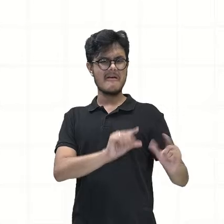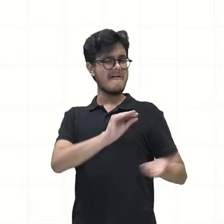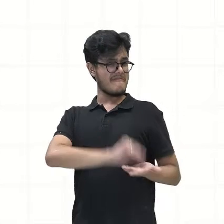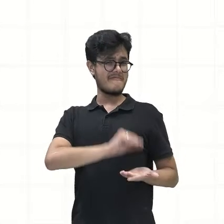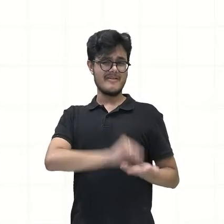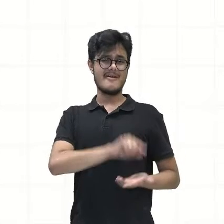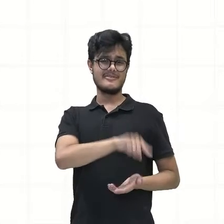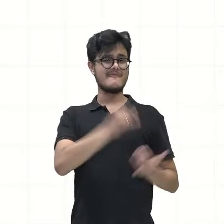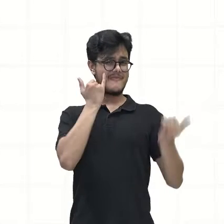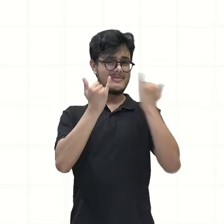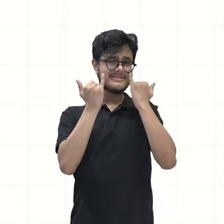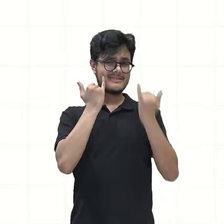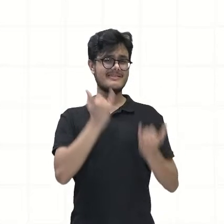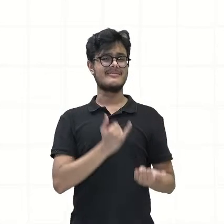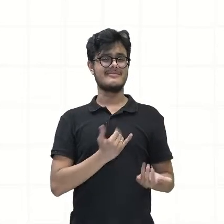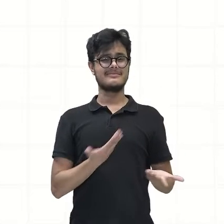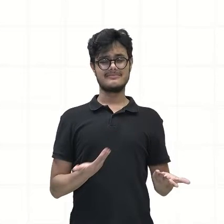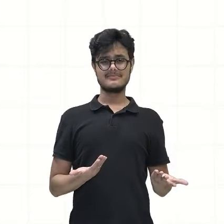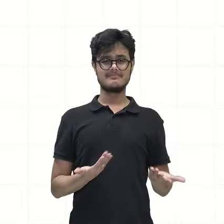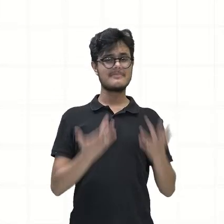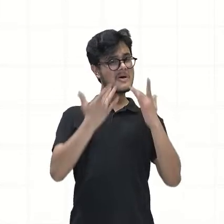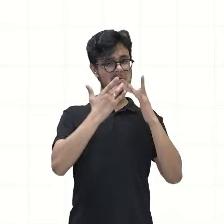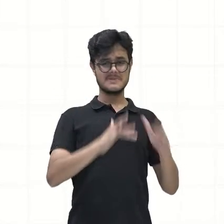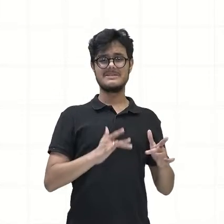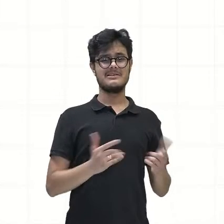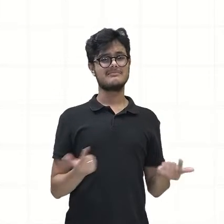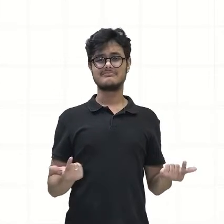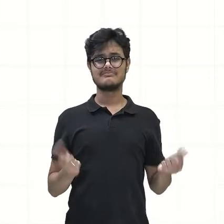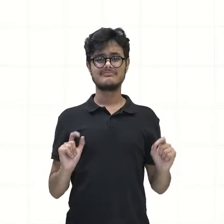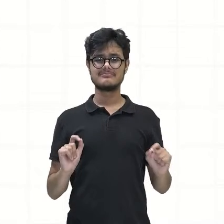incompleta. Por quê? Eu não consigo afirmar, por exemplo,